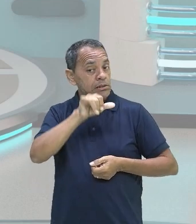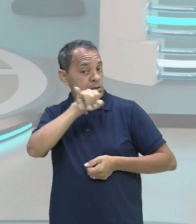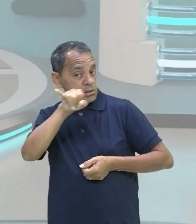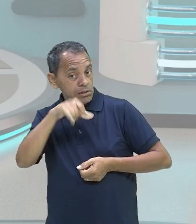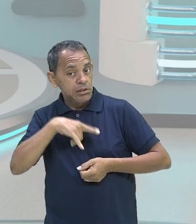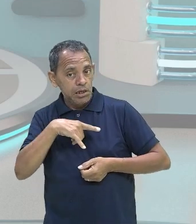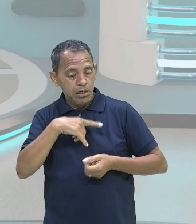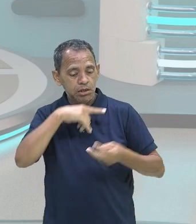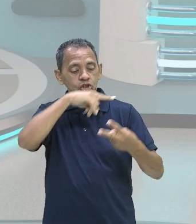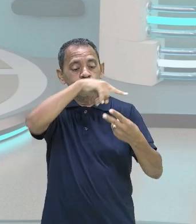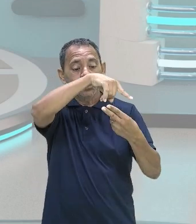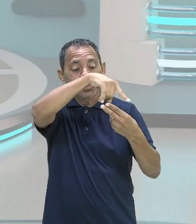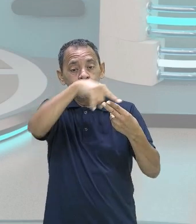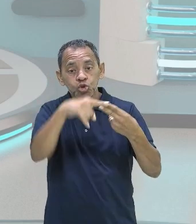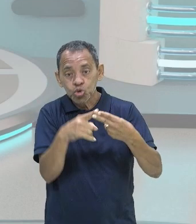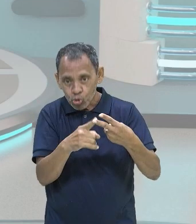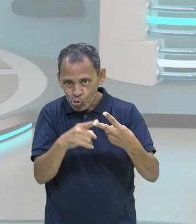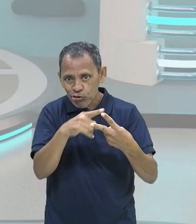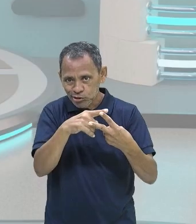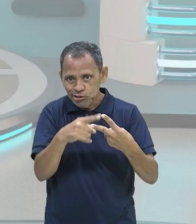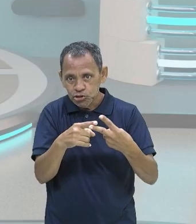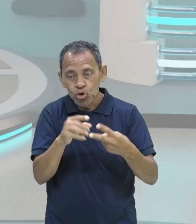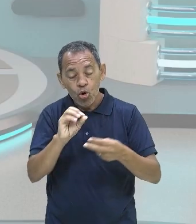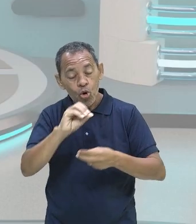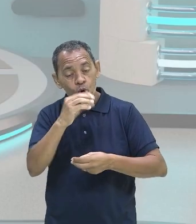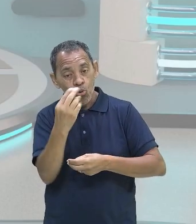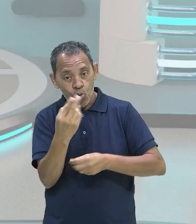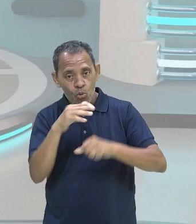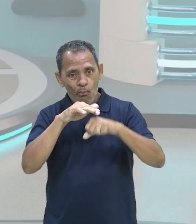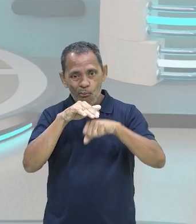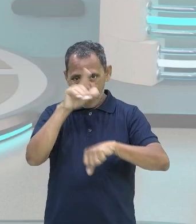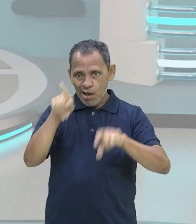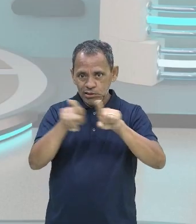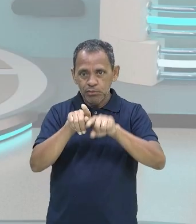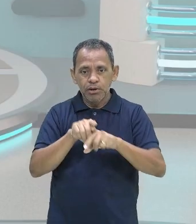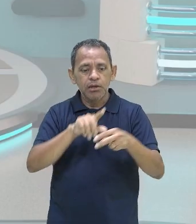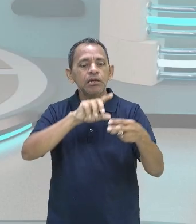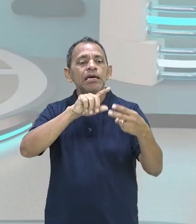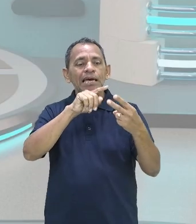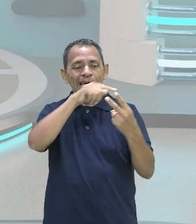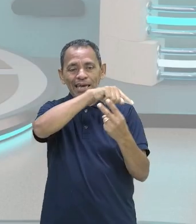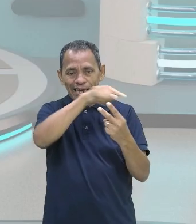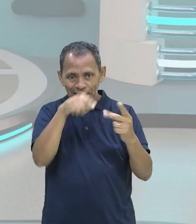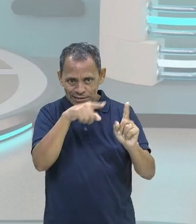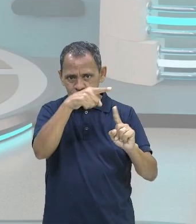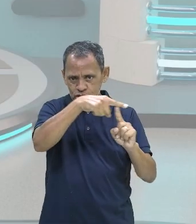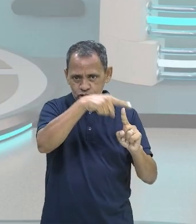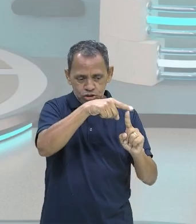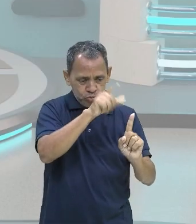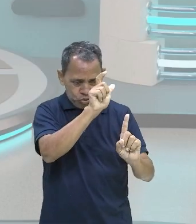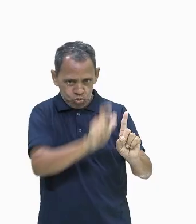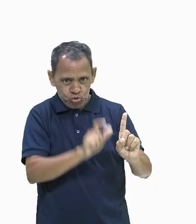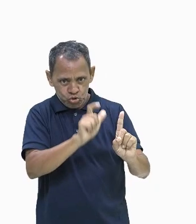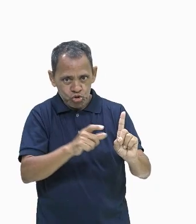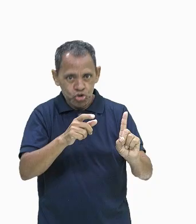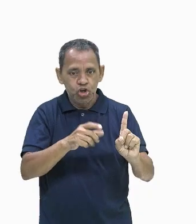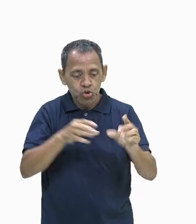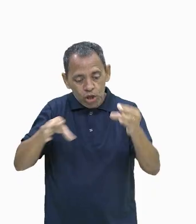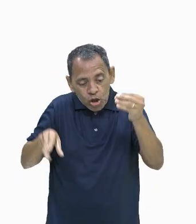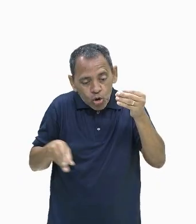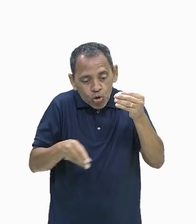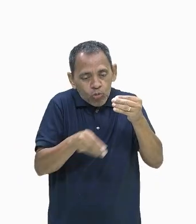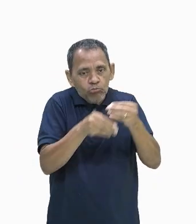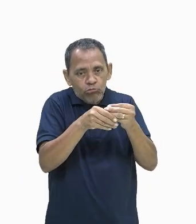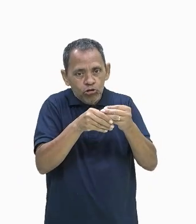chamar de simples, tá? A minha classificação será sujeito composto, que é o próximo tipo que vamos relembrar, vamos a ele. Olhem